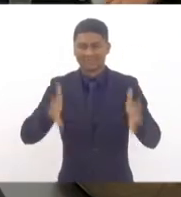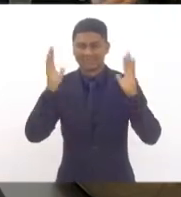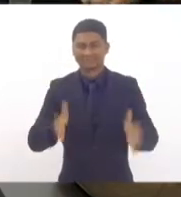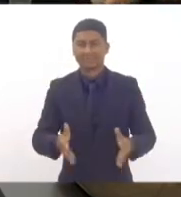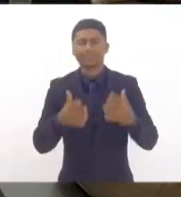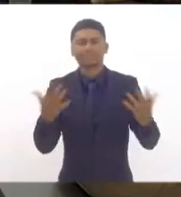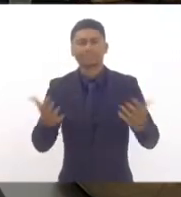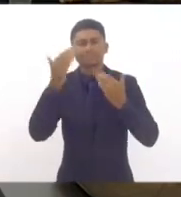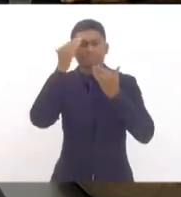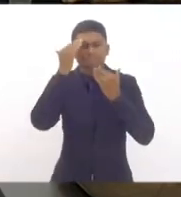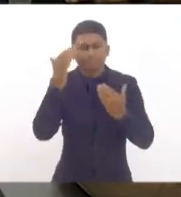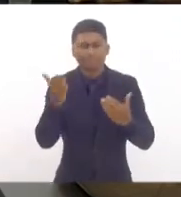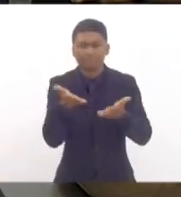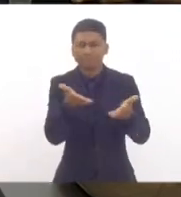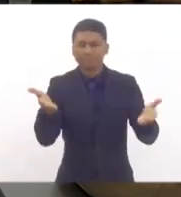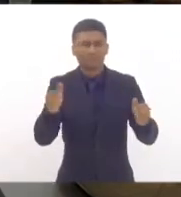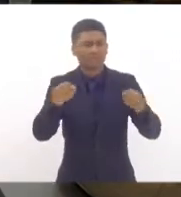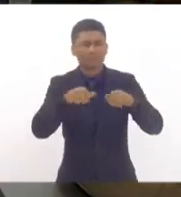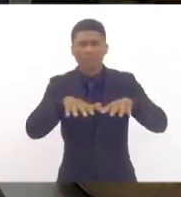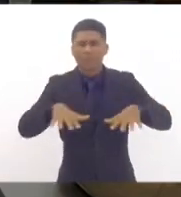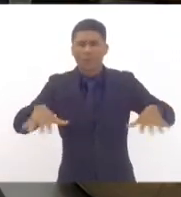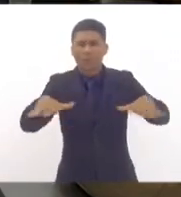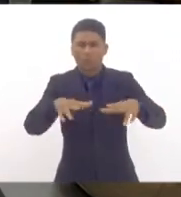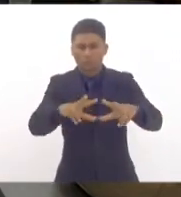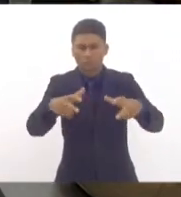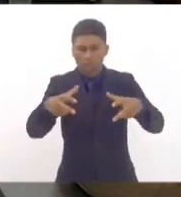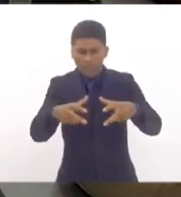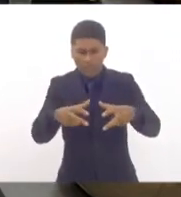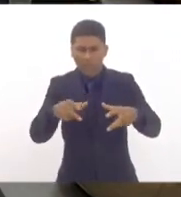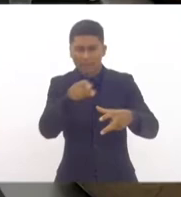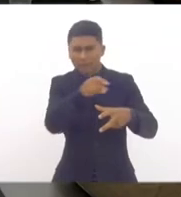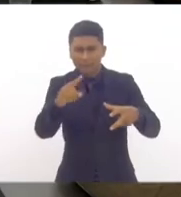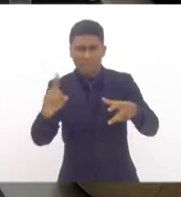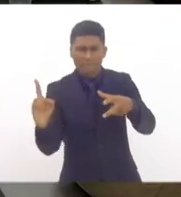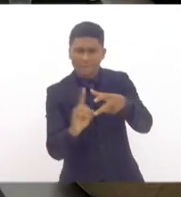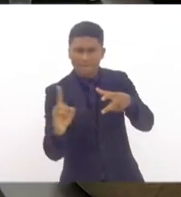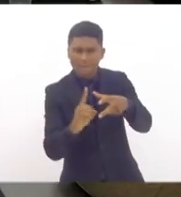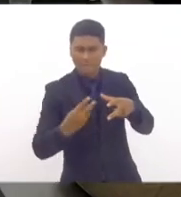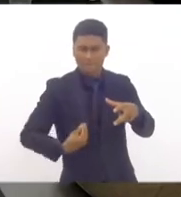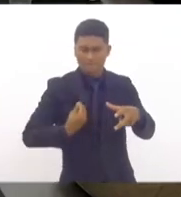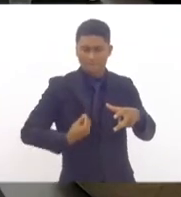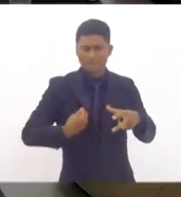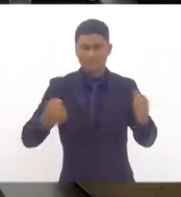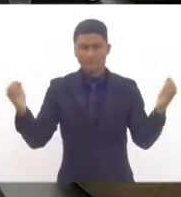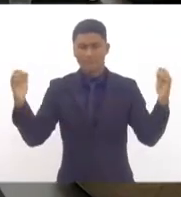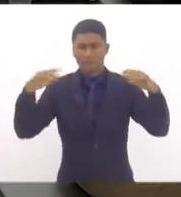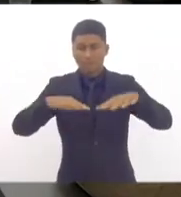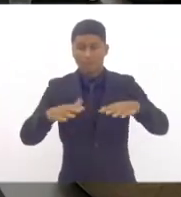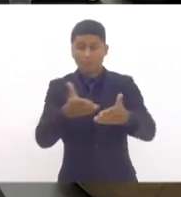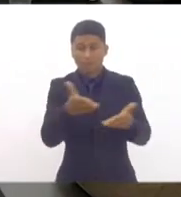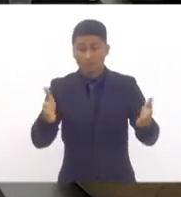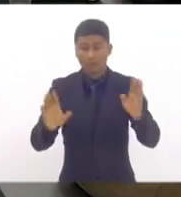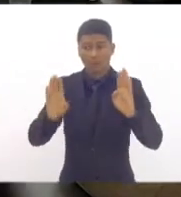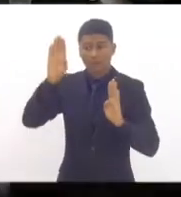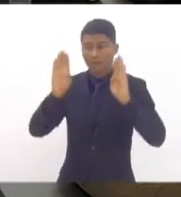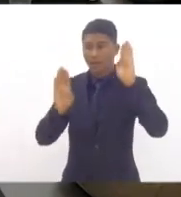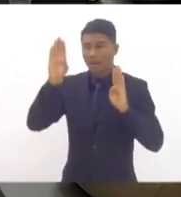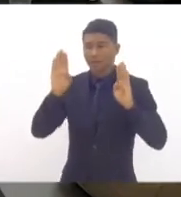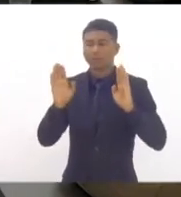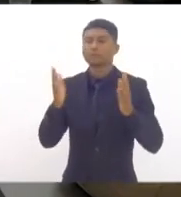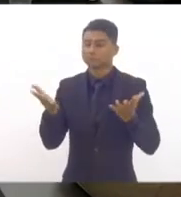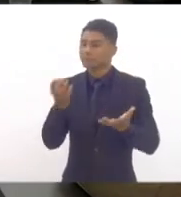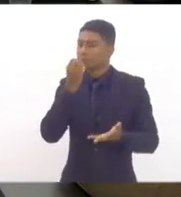Gostaria de agradecer a presença de todos os membros do comitê, de diversos candidatos aqui presentes também. Sejam